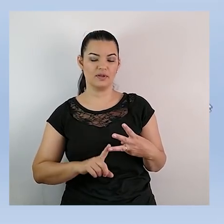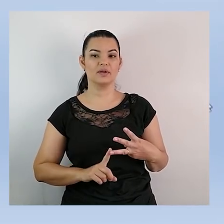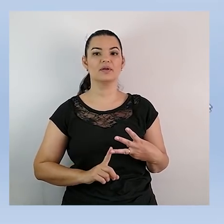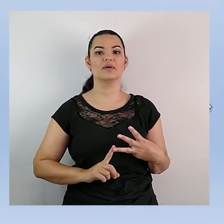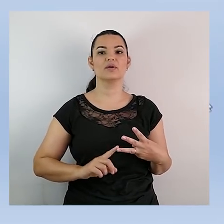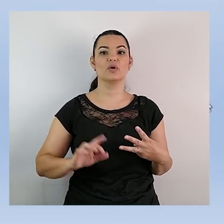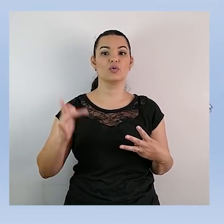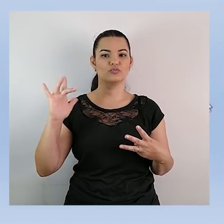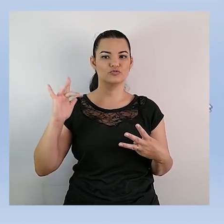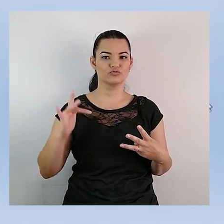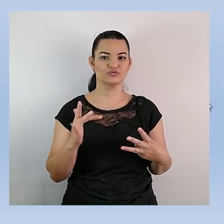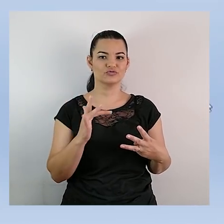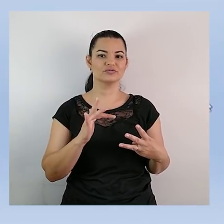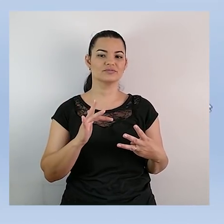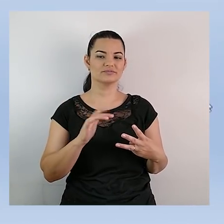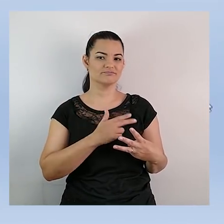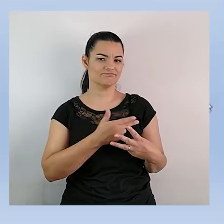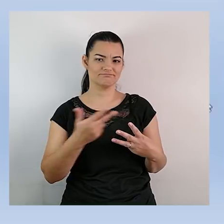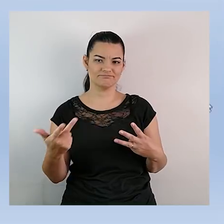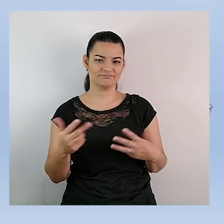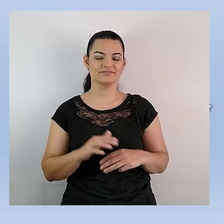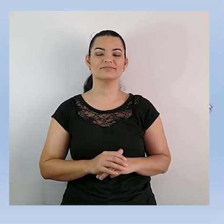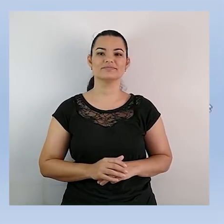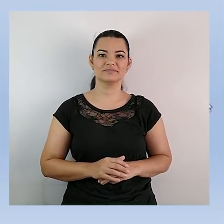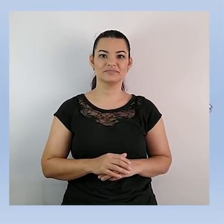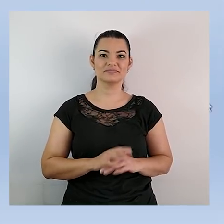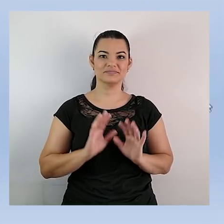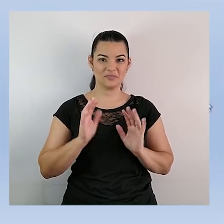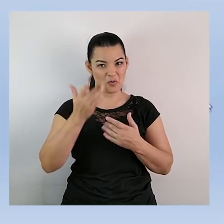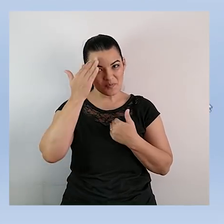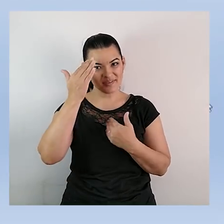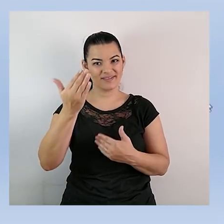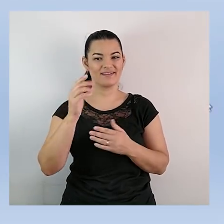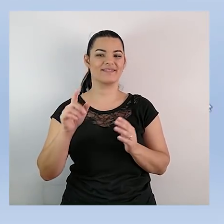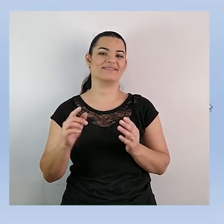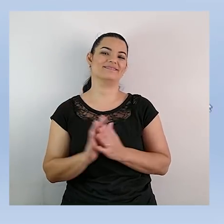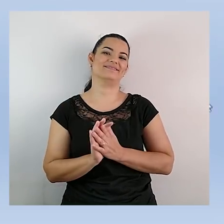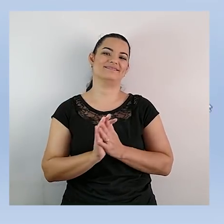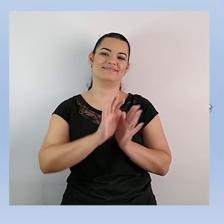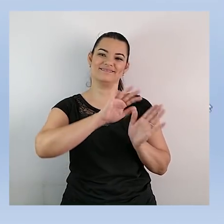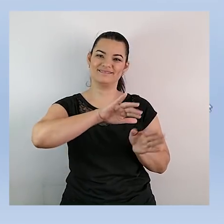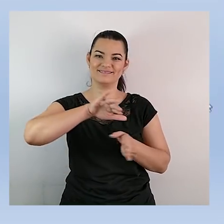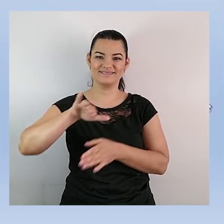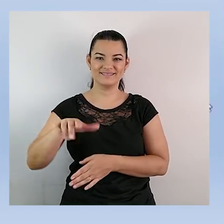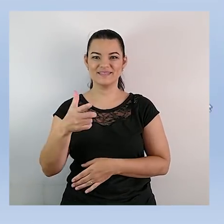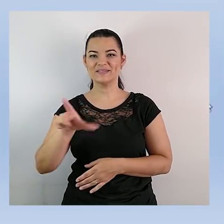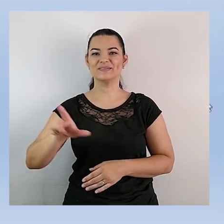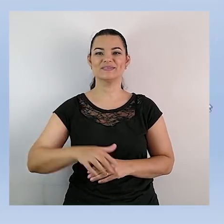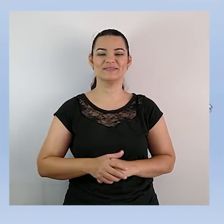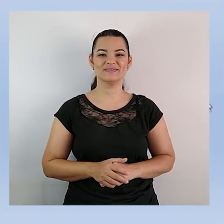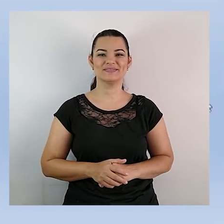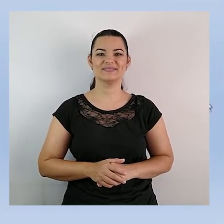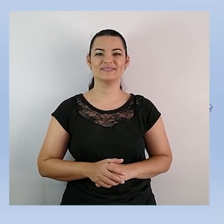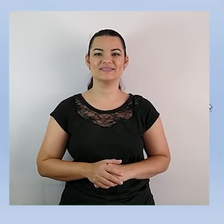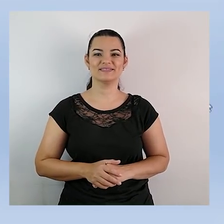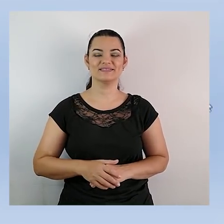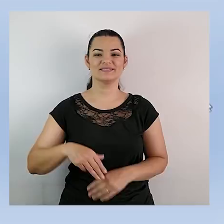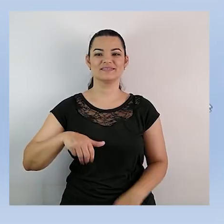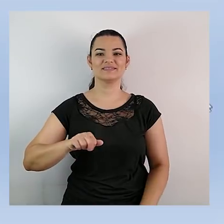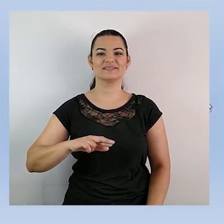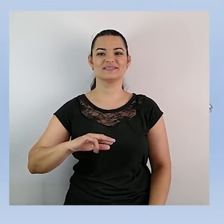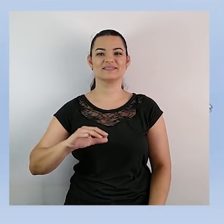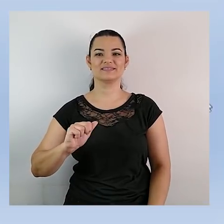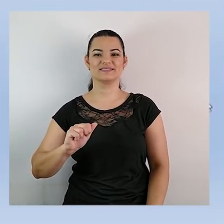outras espécies que a gente pode encontrar no ambiente. Respondido, Larissa? Boa pergunta, muito obrigado. Vamos para a